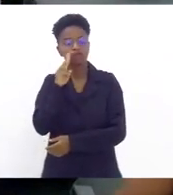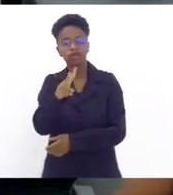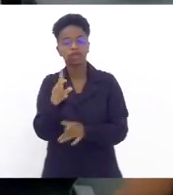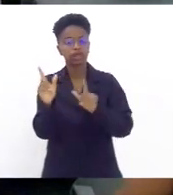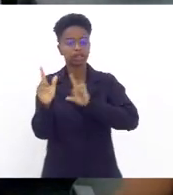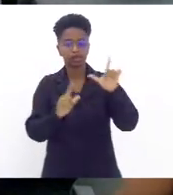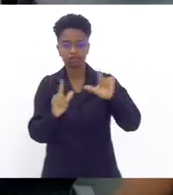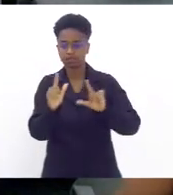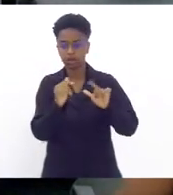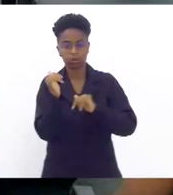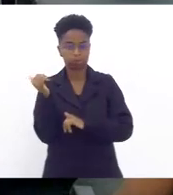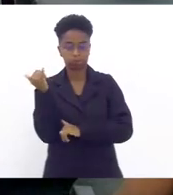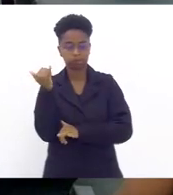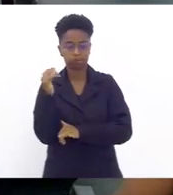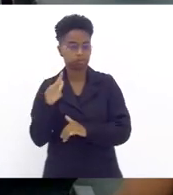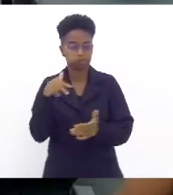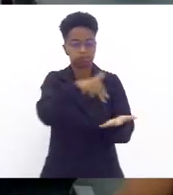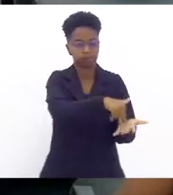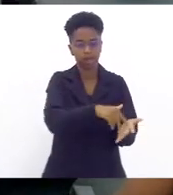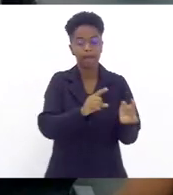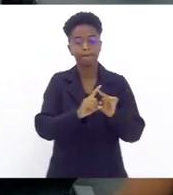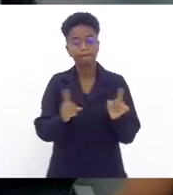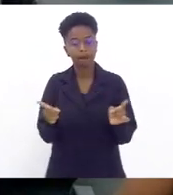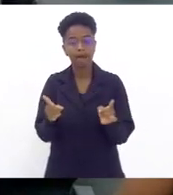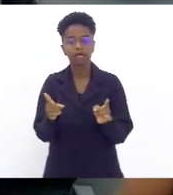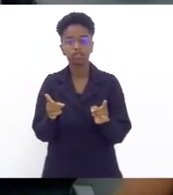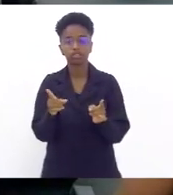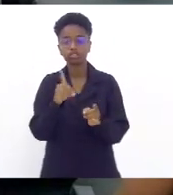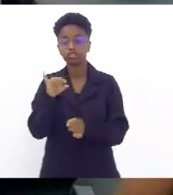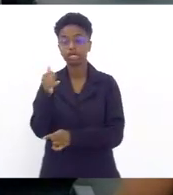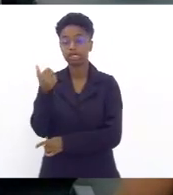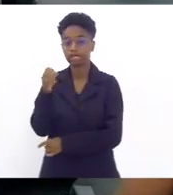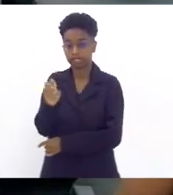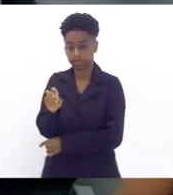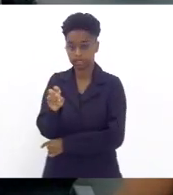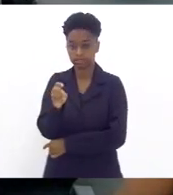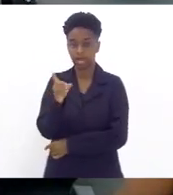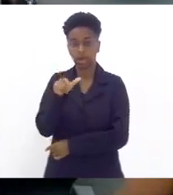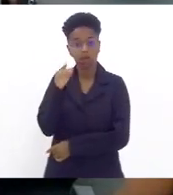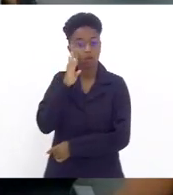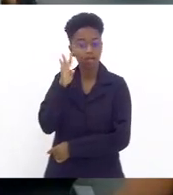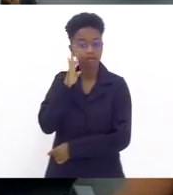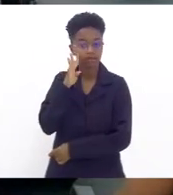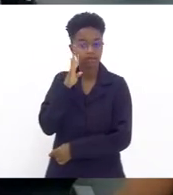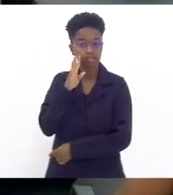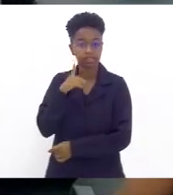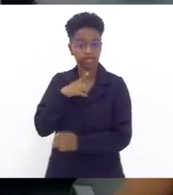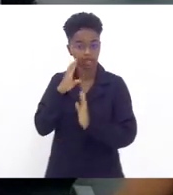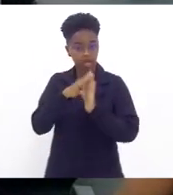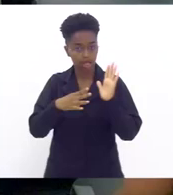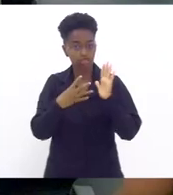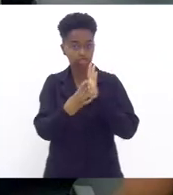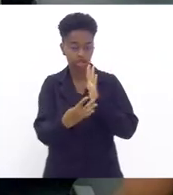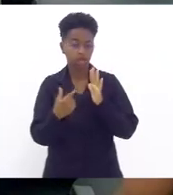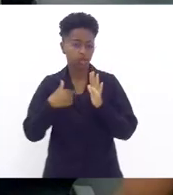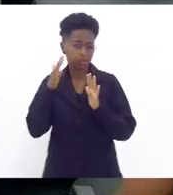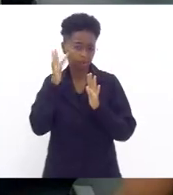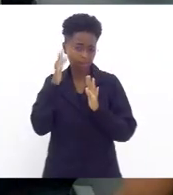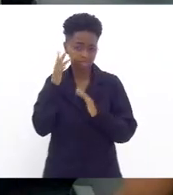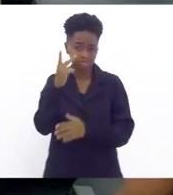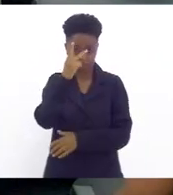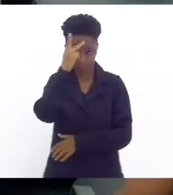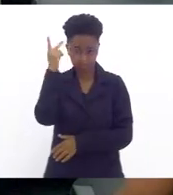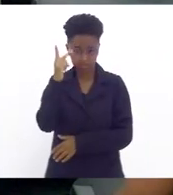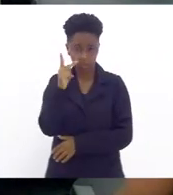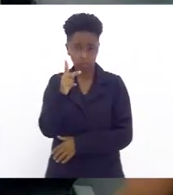notícia foi mas a vistoria do dia 15 que foi numa quarta-feira ela foi agendado até imaginei que o pessoal do corpo